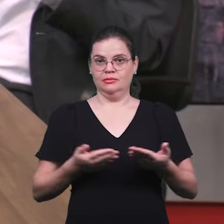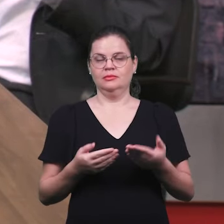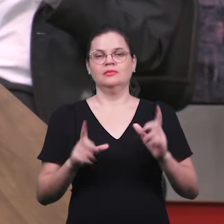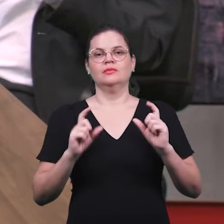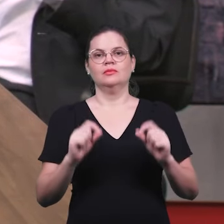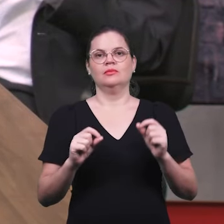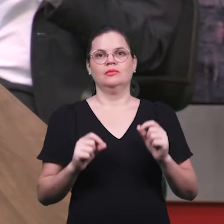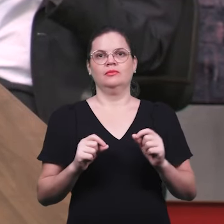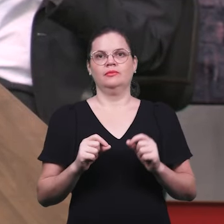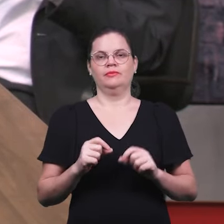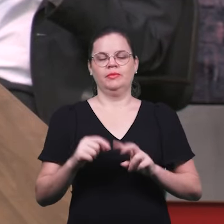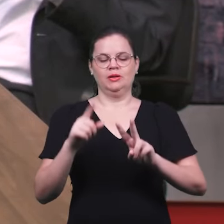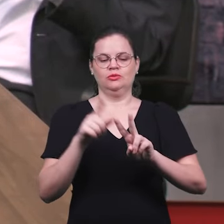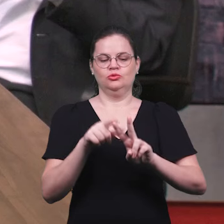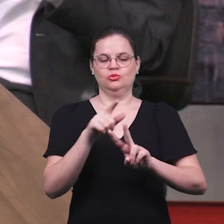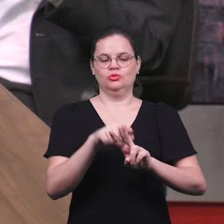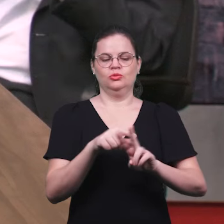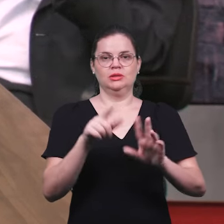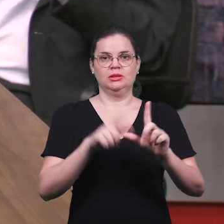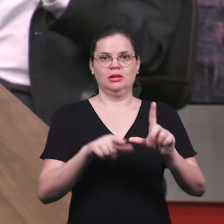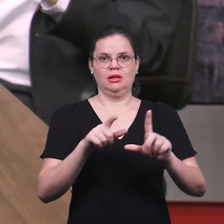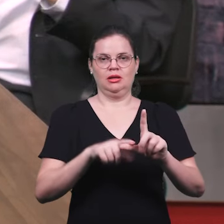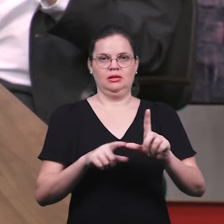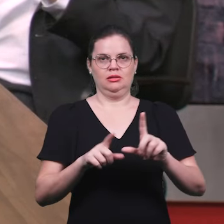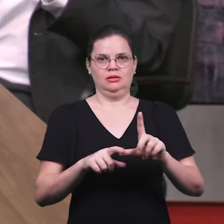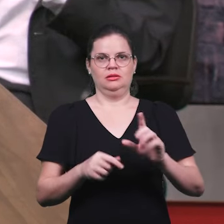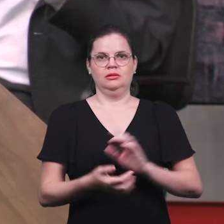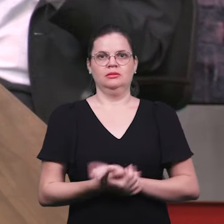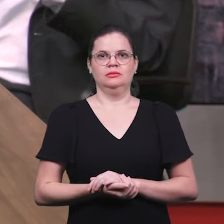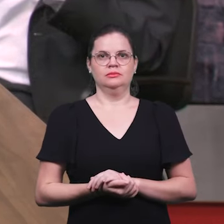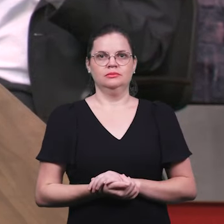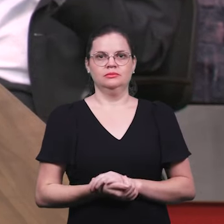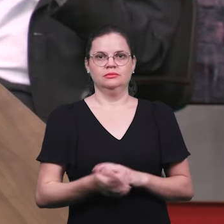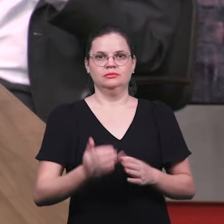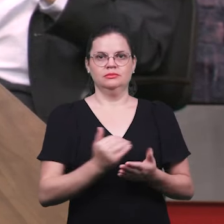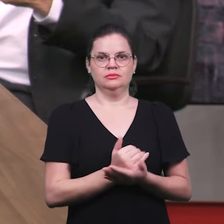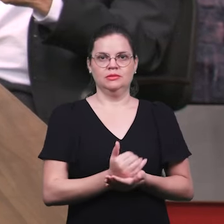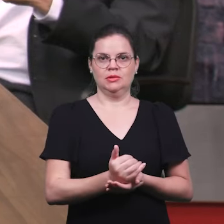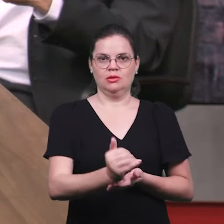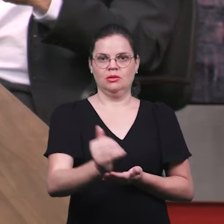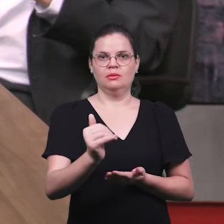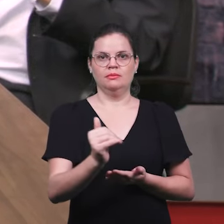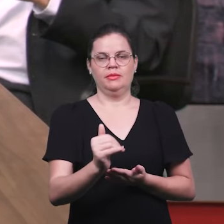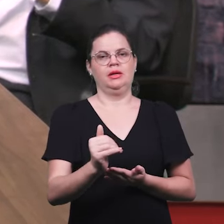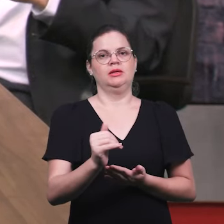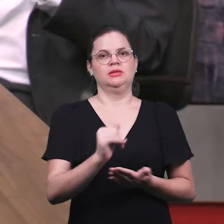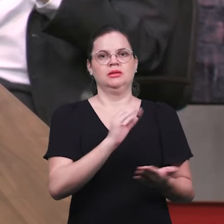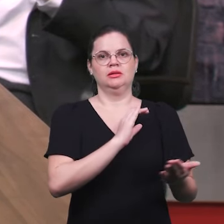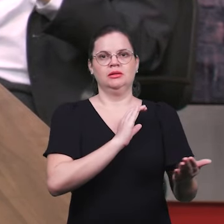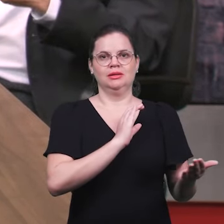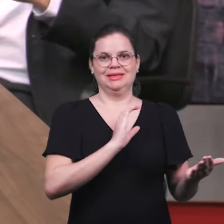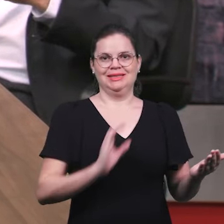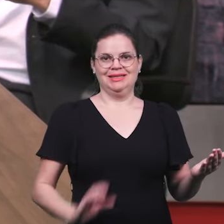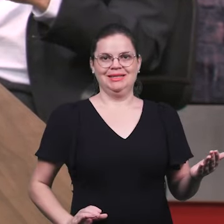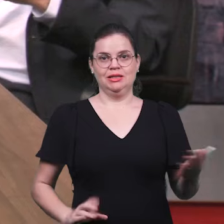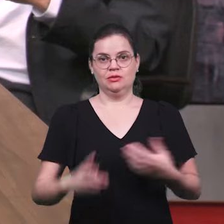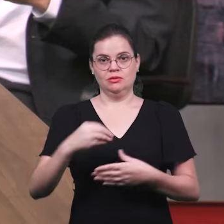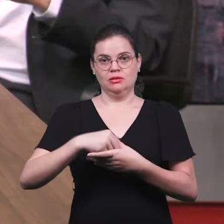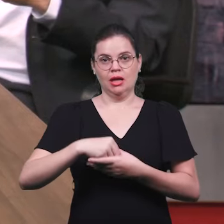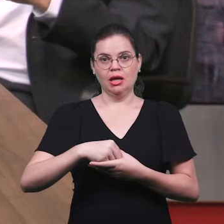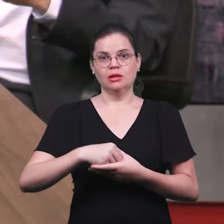que eram as duas letras iniciais da palavra Cristo na grafia